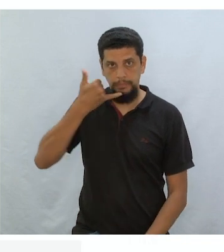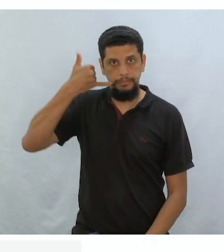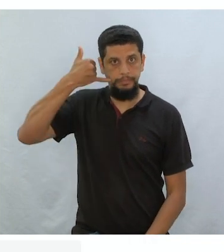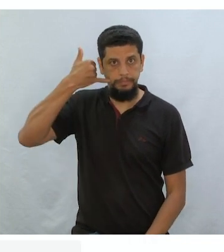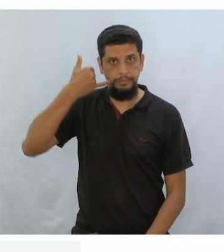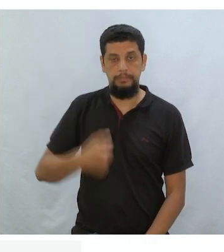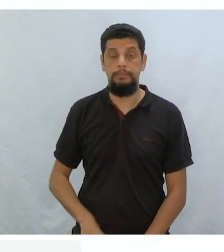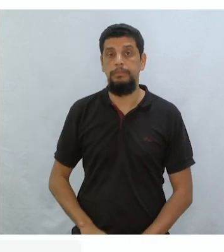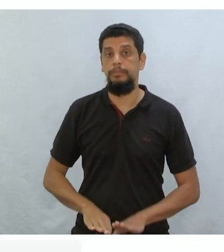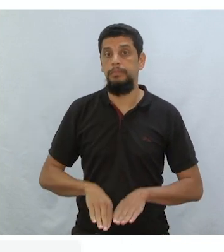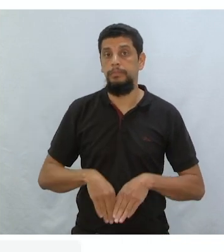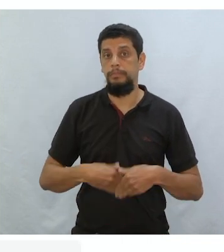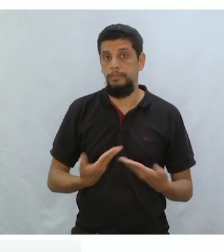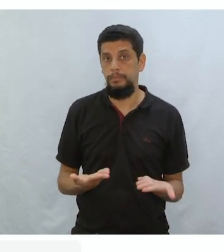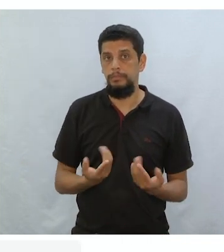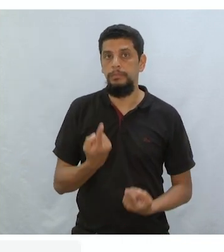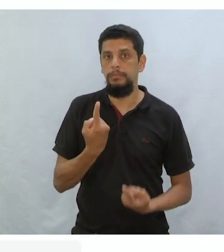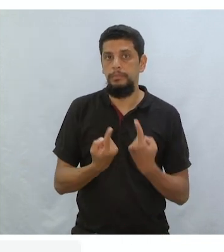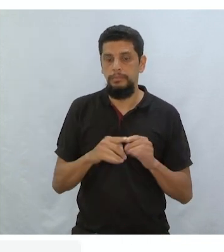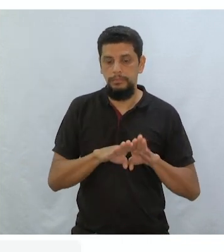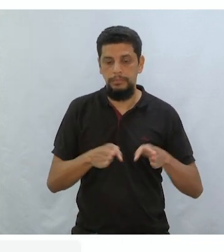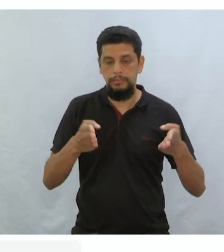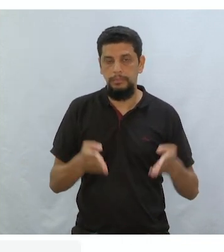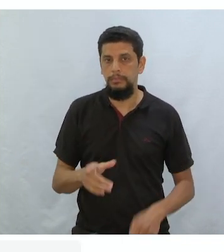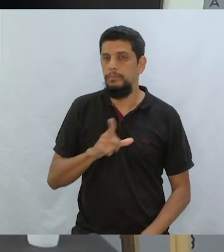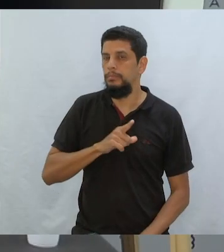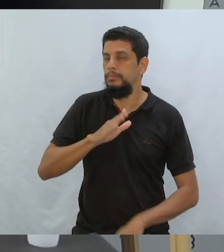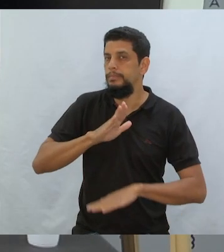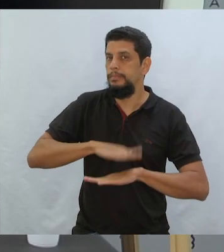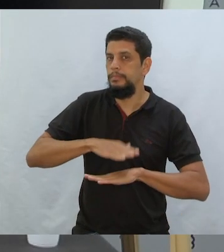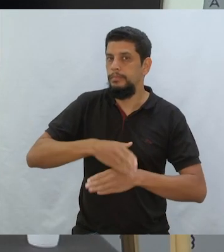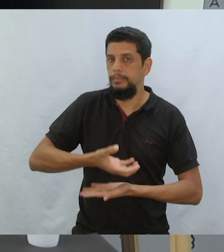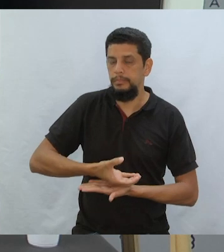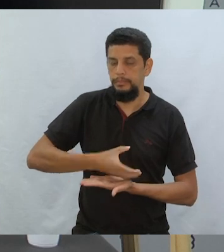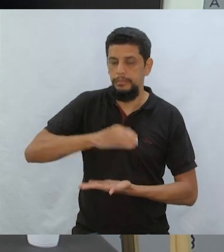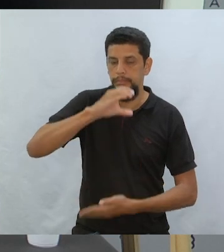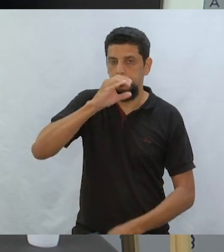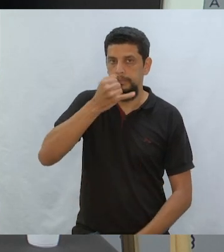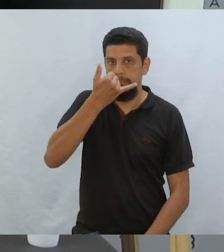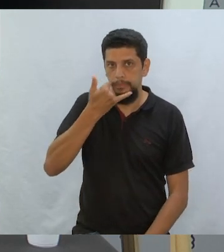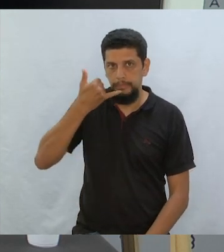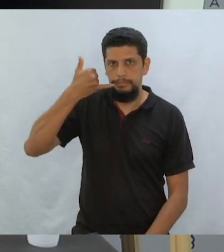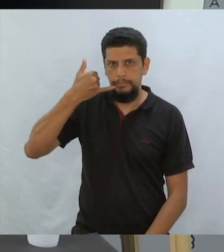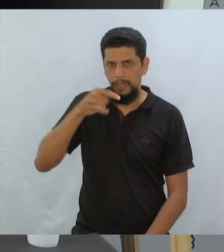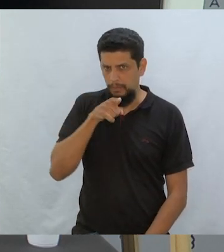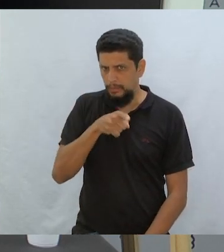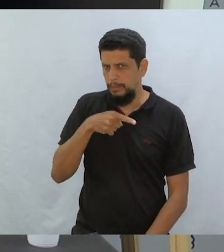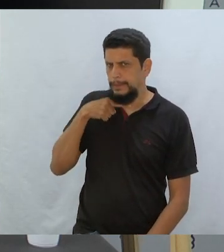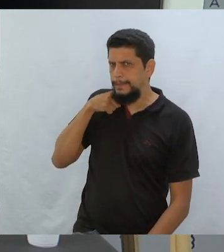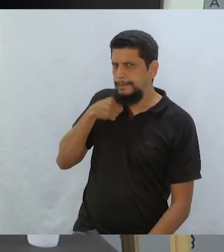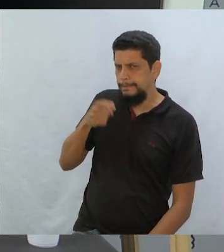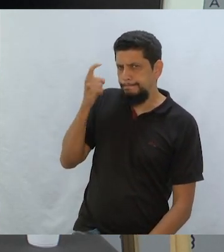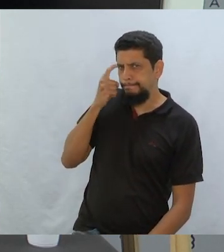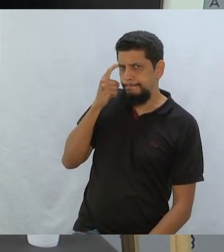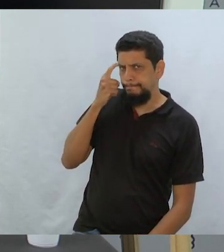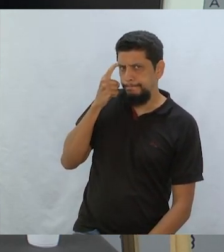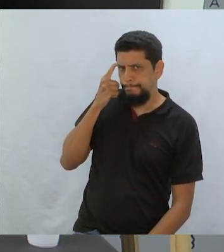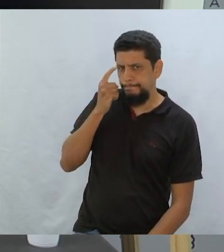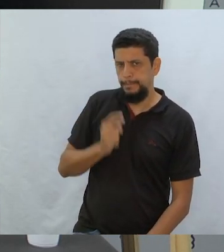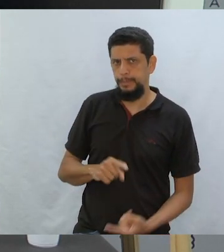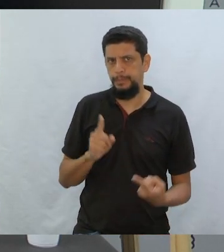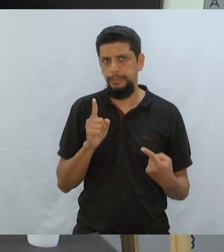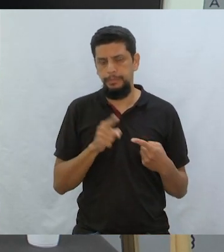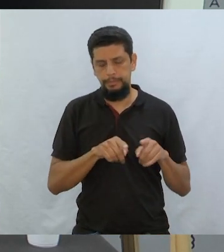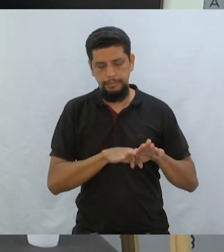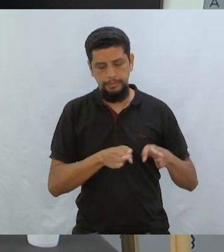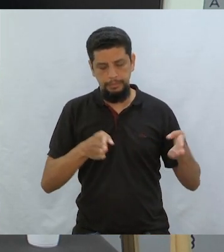na mesa número 2. Então, qual das mesas tem mais suco? Ainda está em dúvida? Então, vamos conferir novamente aqui.